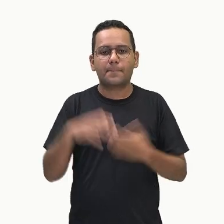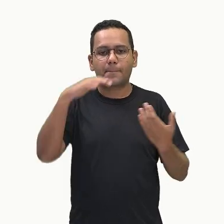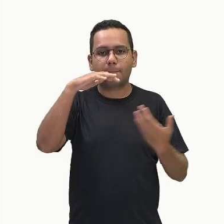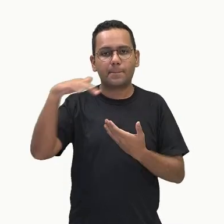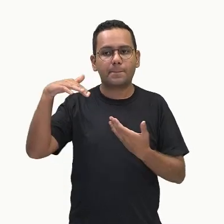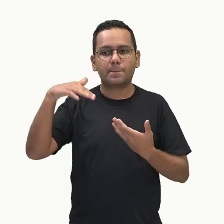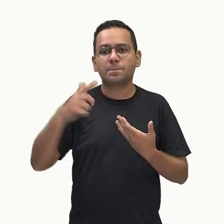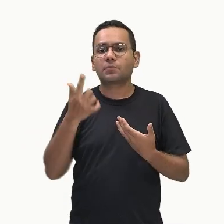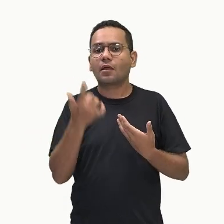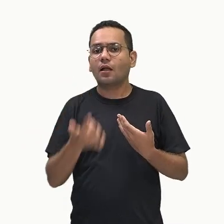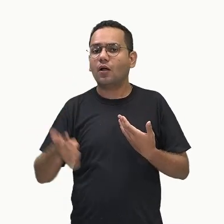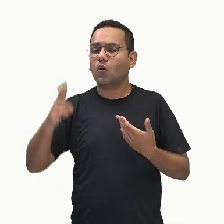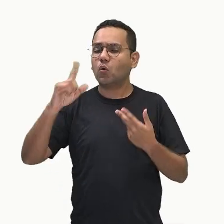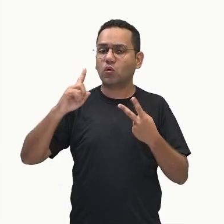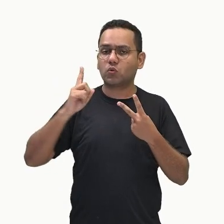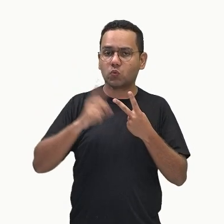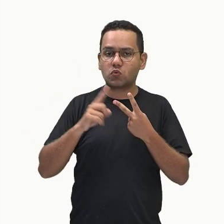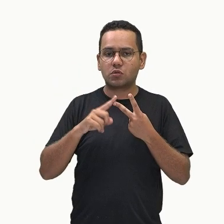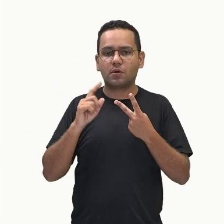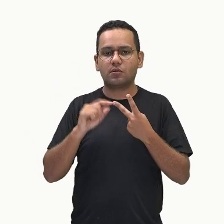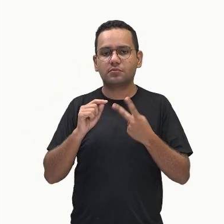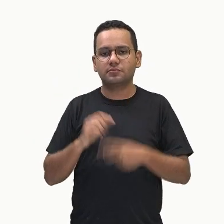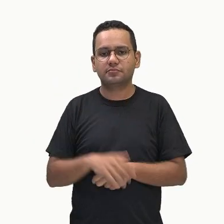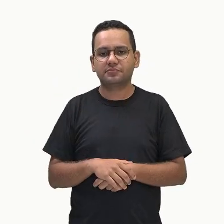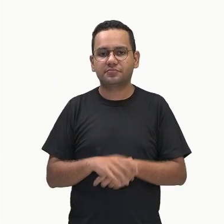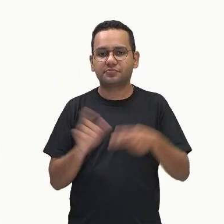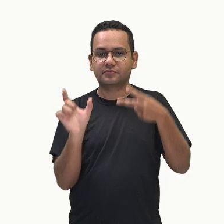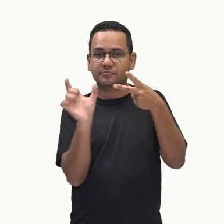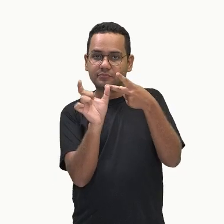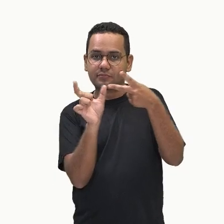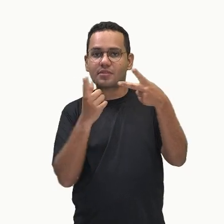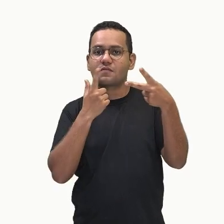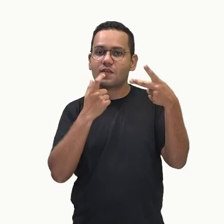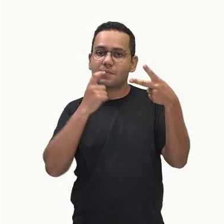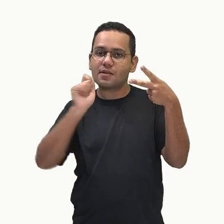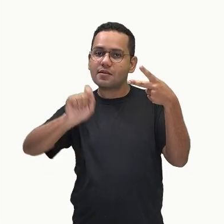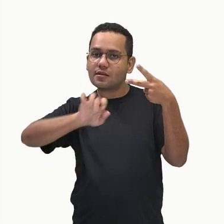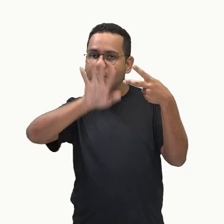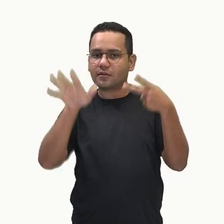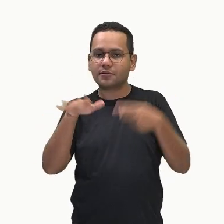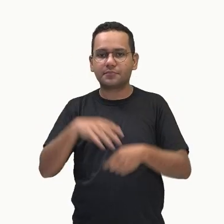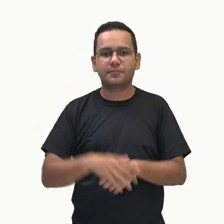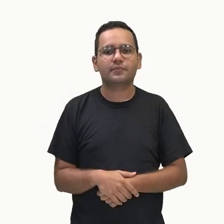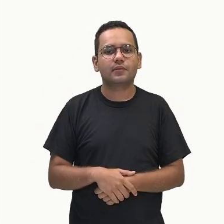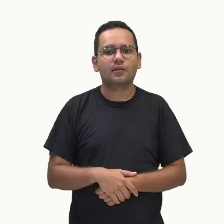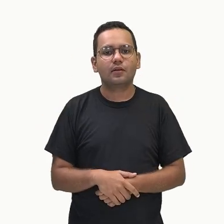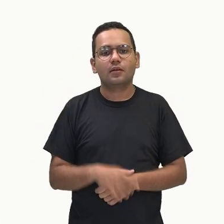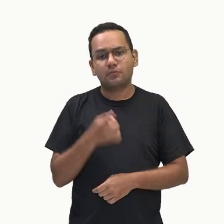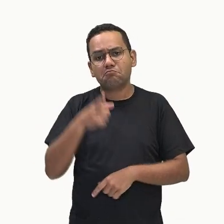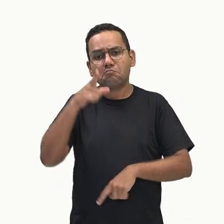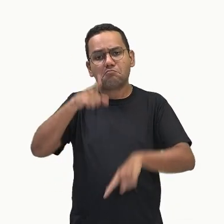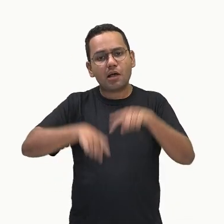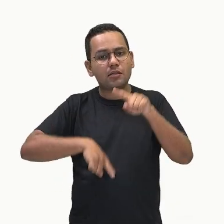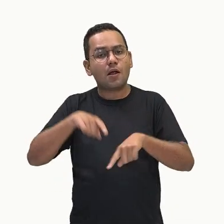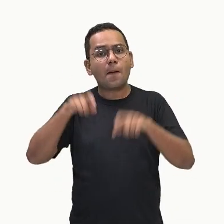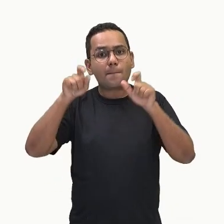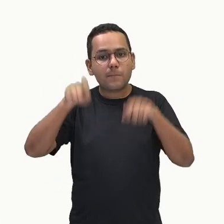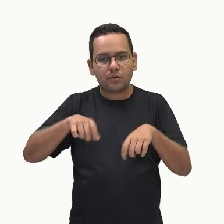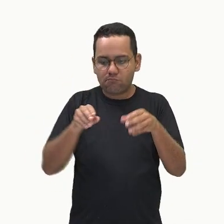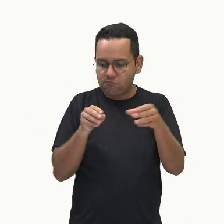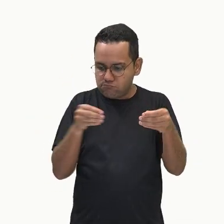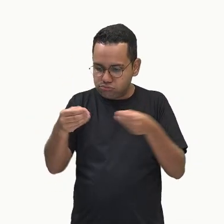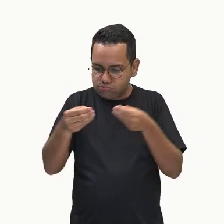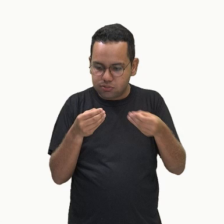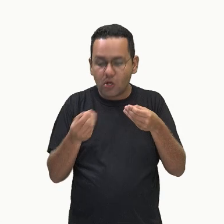última propriedade da matéria que eu trago para vocês é a elasticidade. É a capacidade de um material de recuperar sua